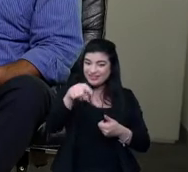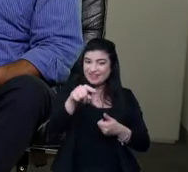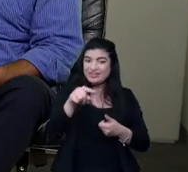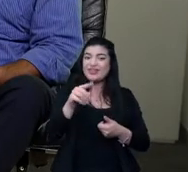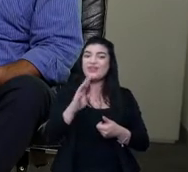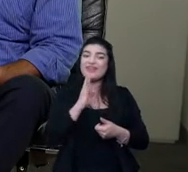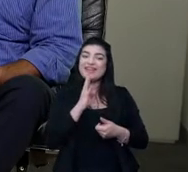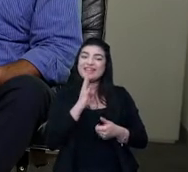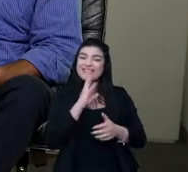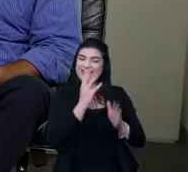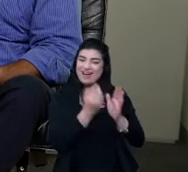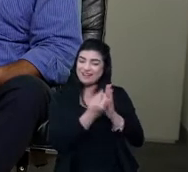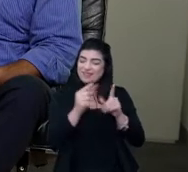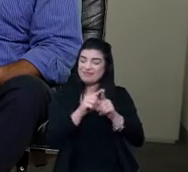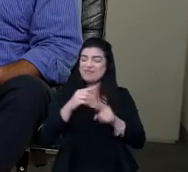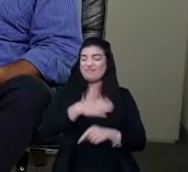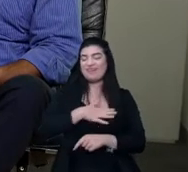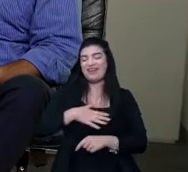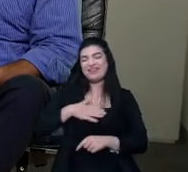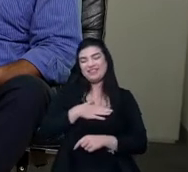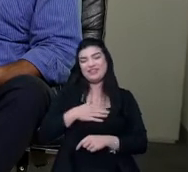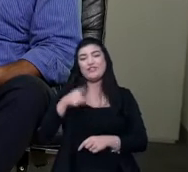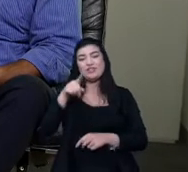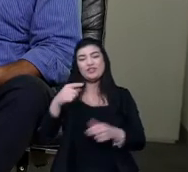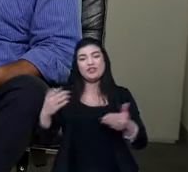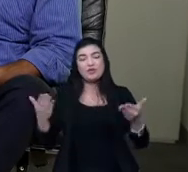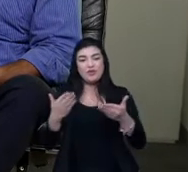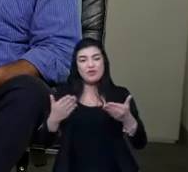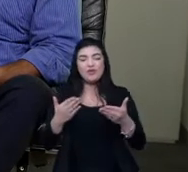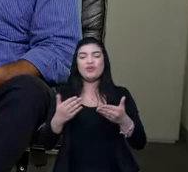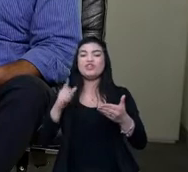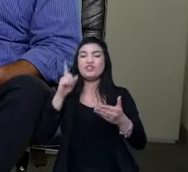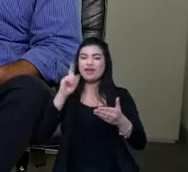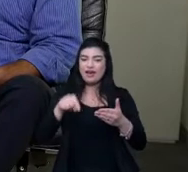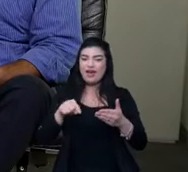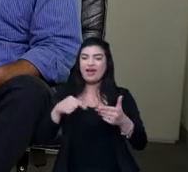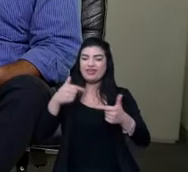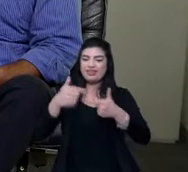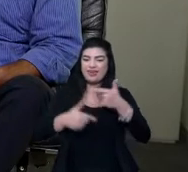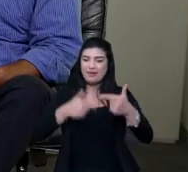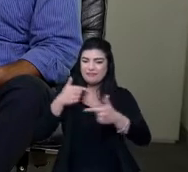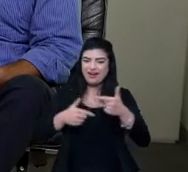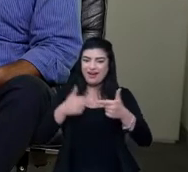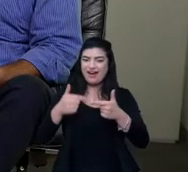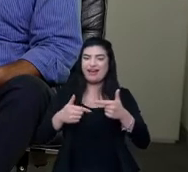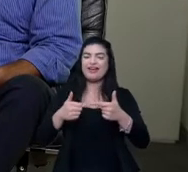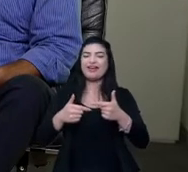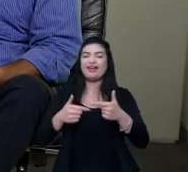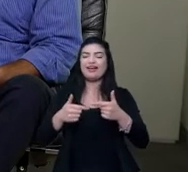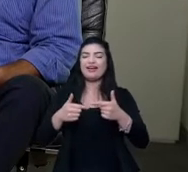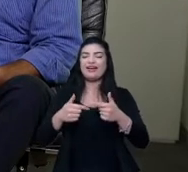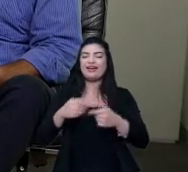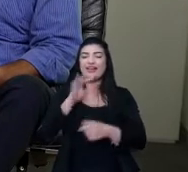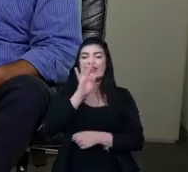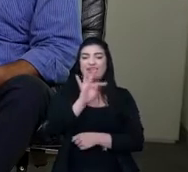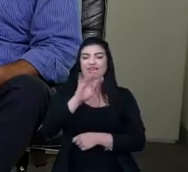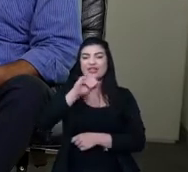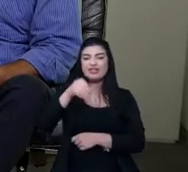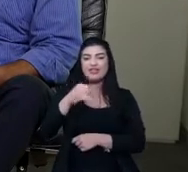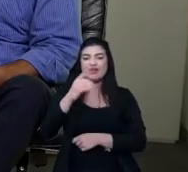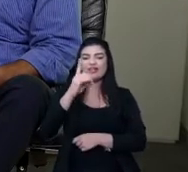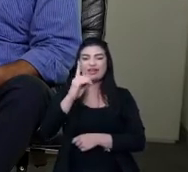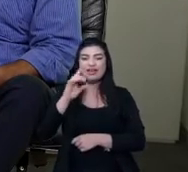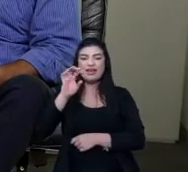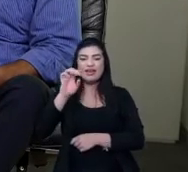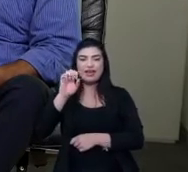também como servidor do TJDFT. Existe alguma interferência entre o servidor e o artista?